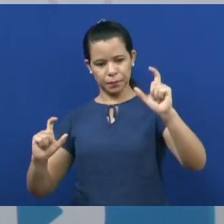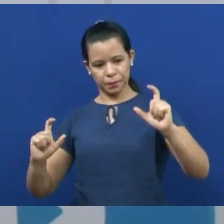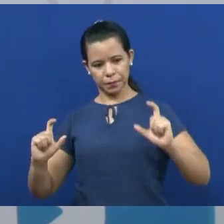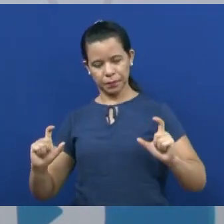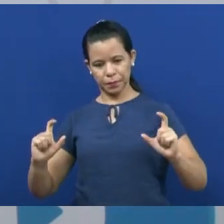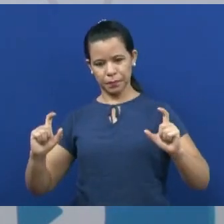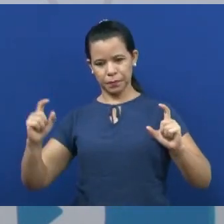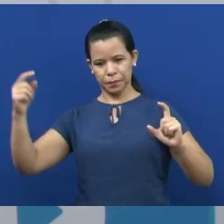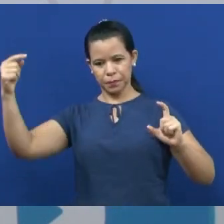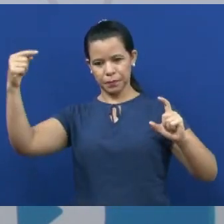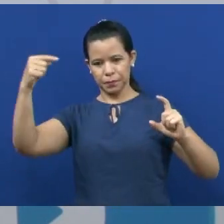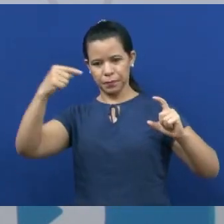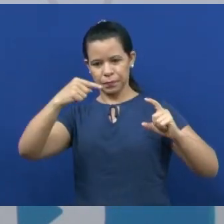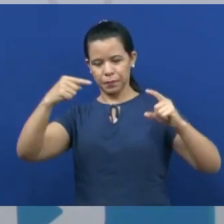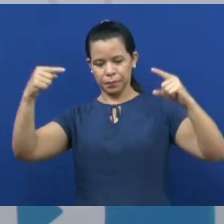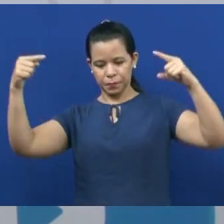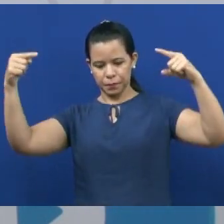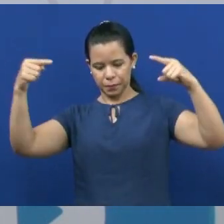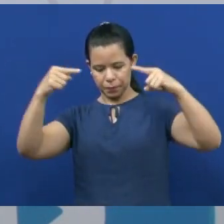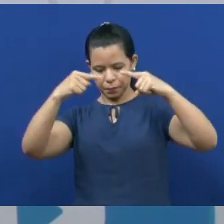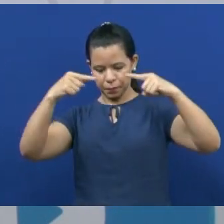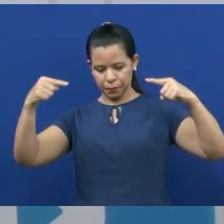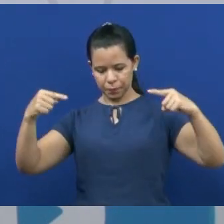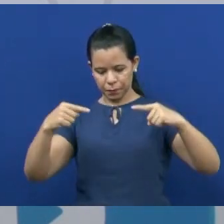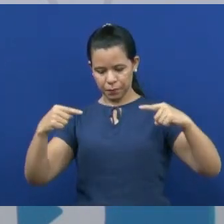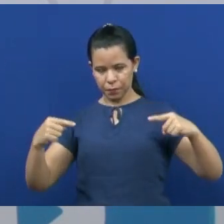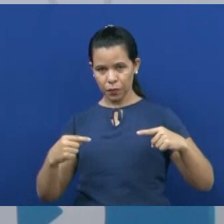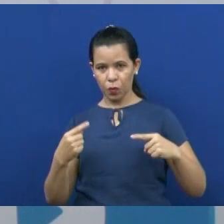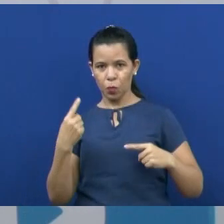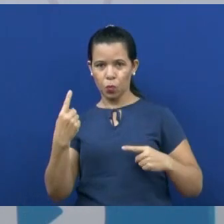uma relação com um único elemento